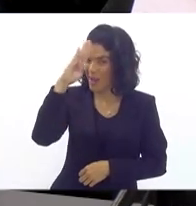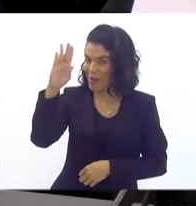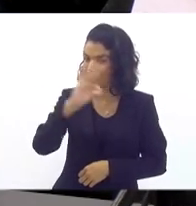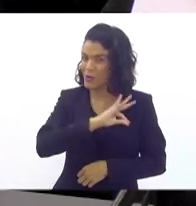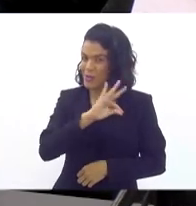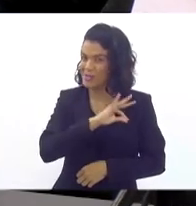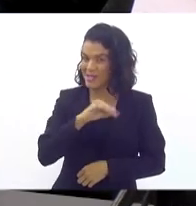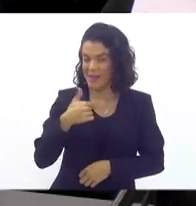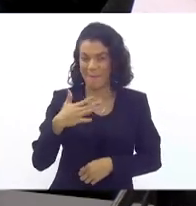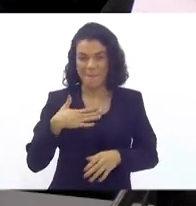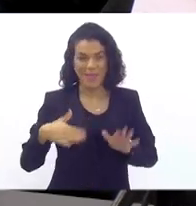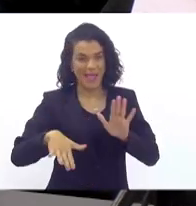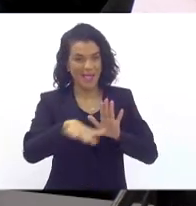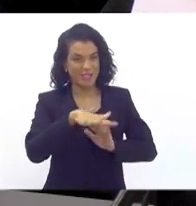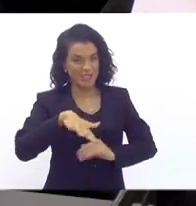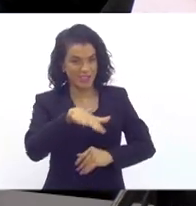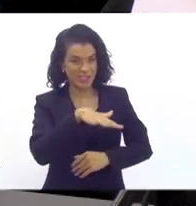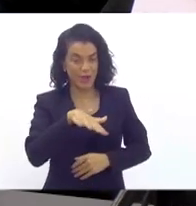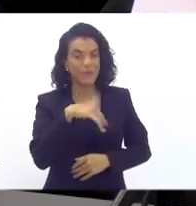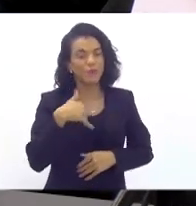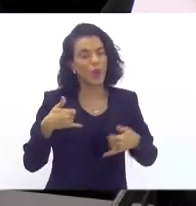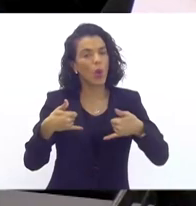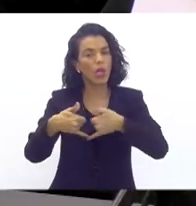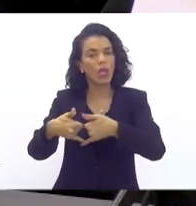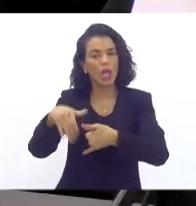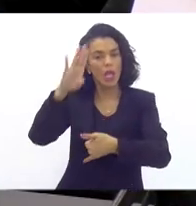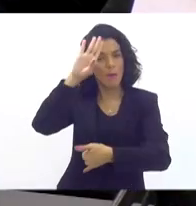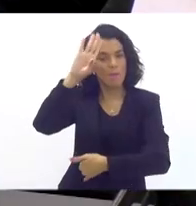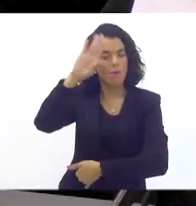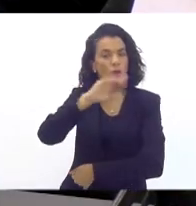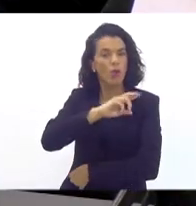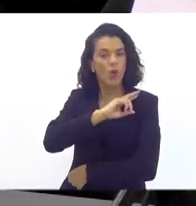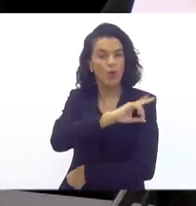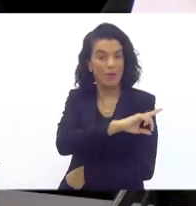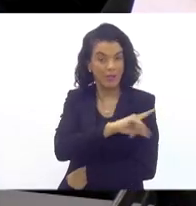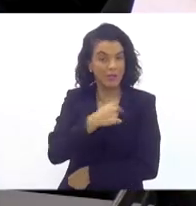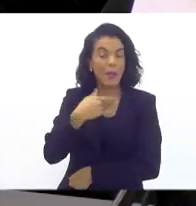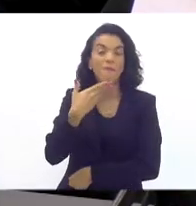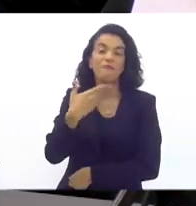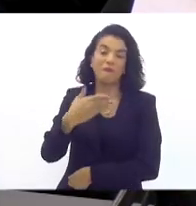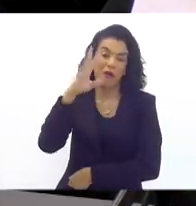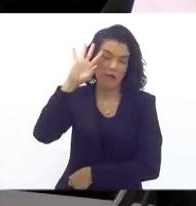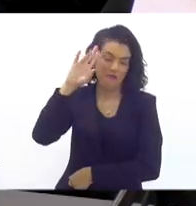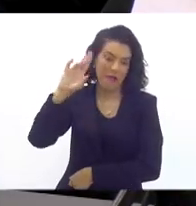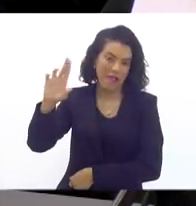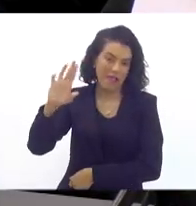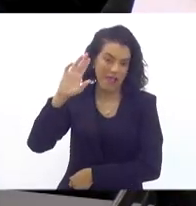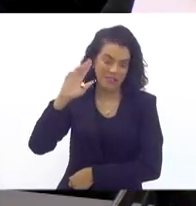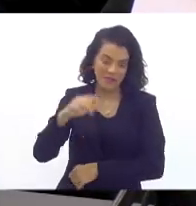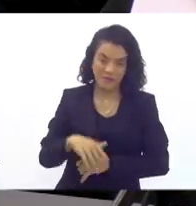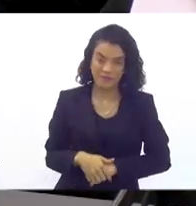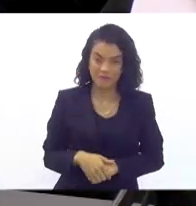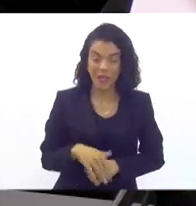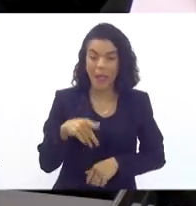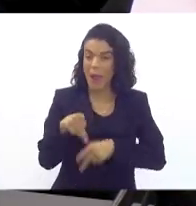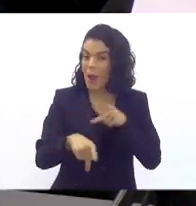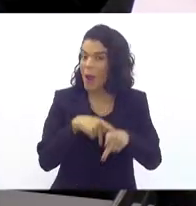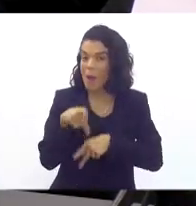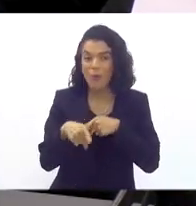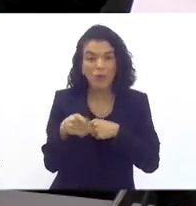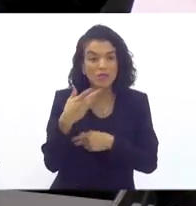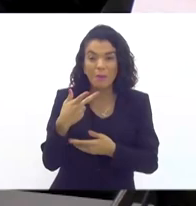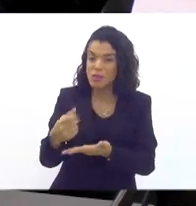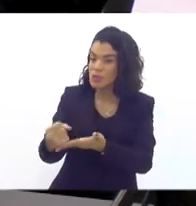e liguei para o comandante e mandaram resolver então eu acho que isso aí é uma coisa gravíssima população tá pedindo